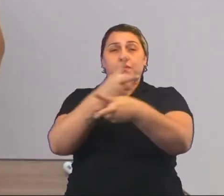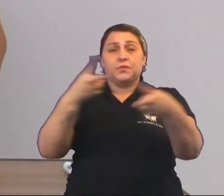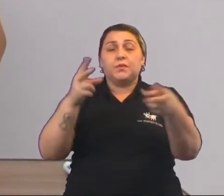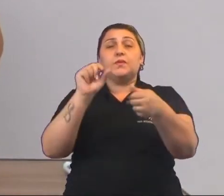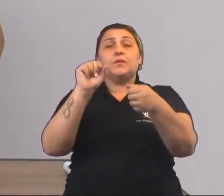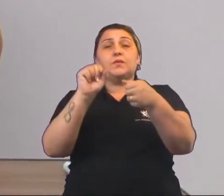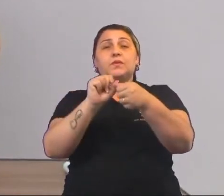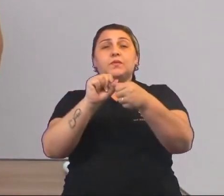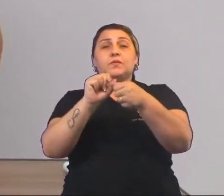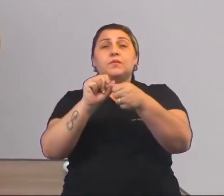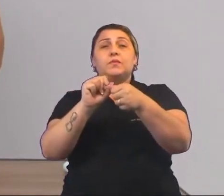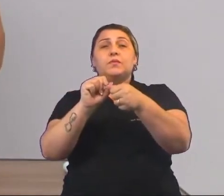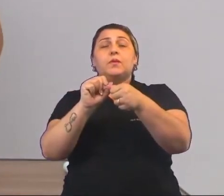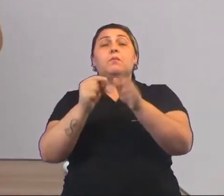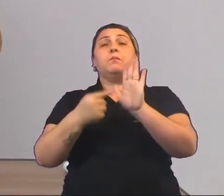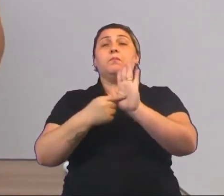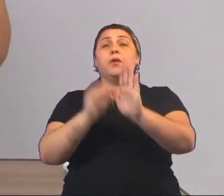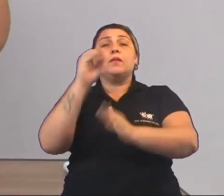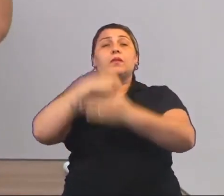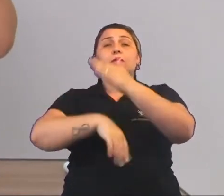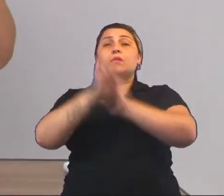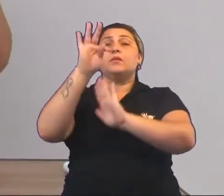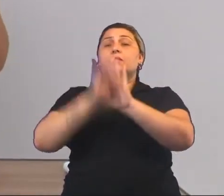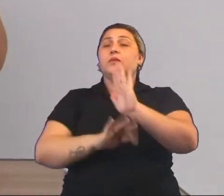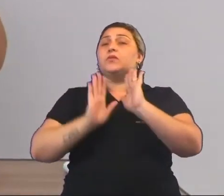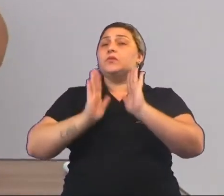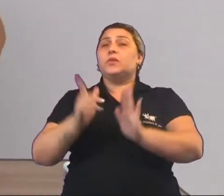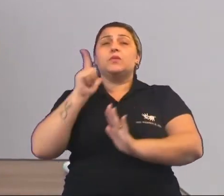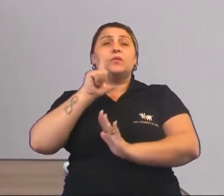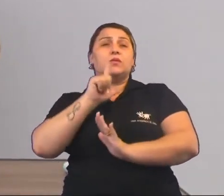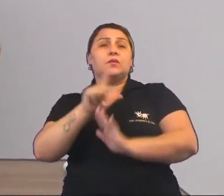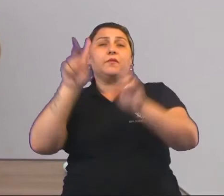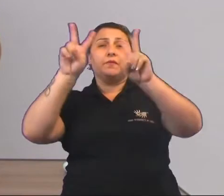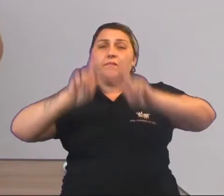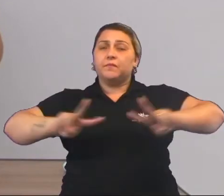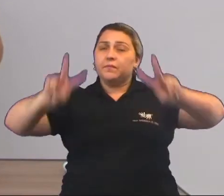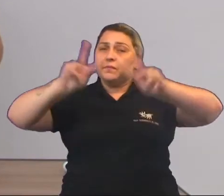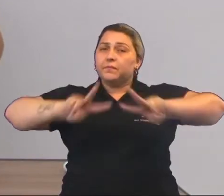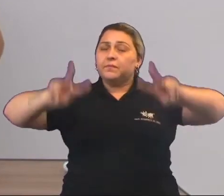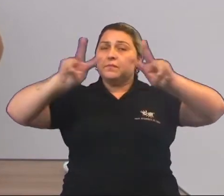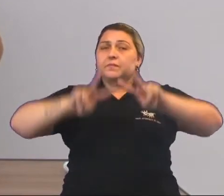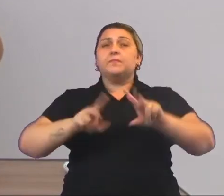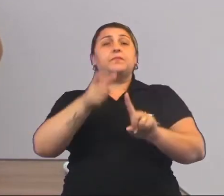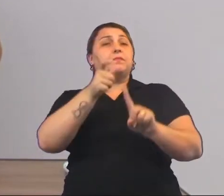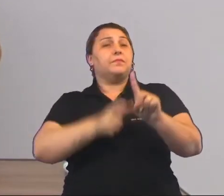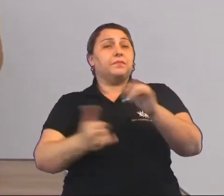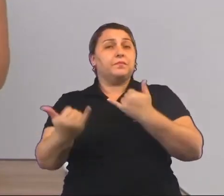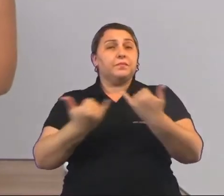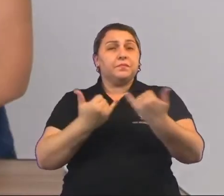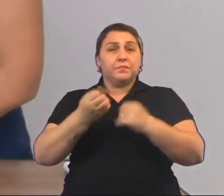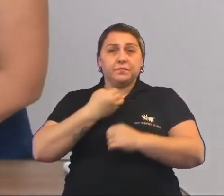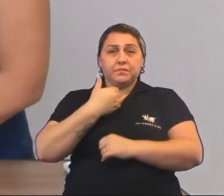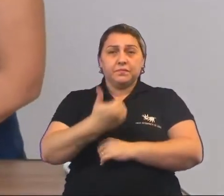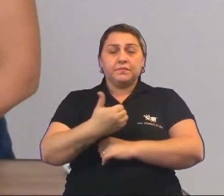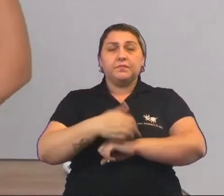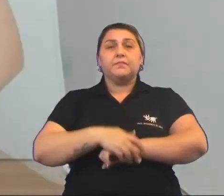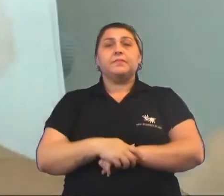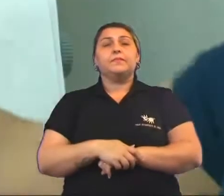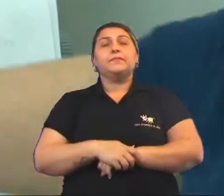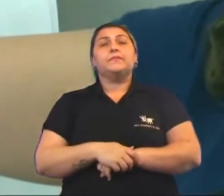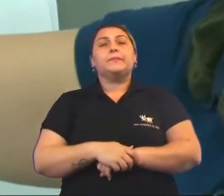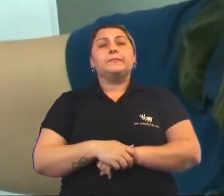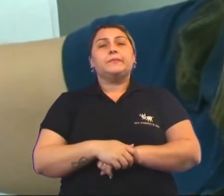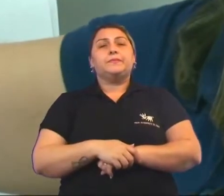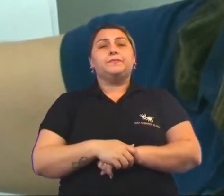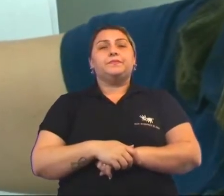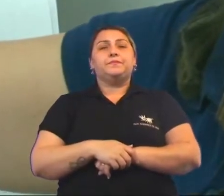fazer a marcação lá para indicar para vocês, onde nós já conseguimos de cara visualizar essa informação. Tudo bem? Então, olha só aqui